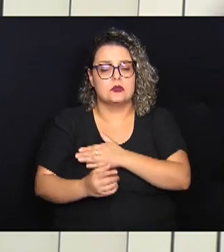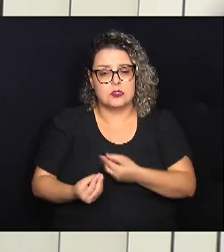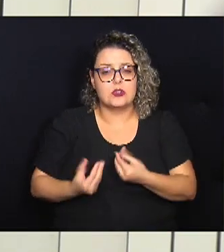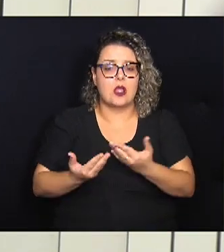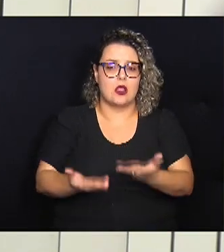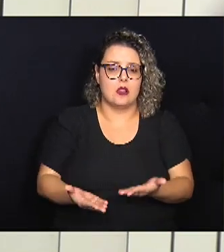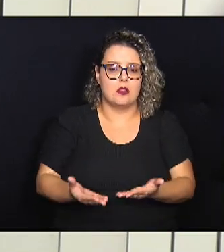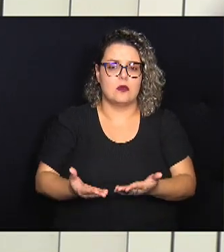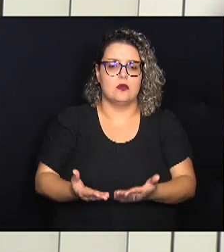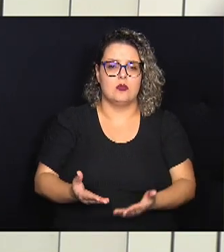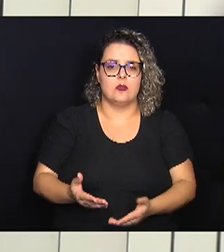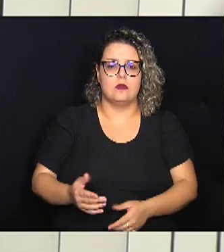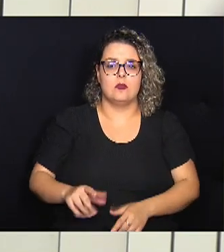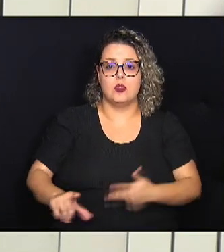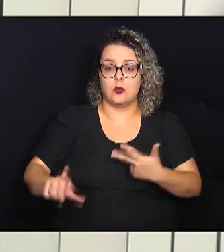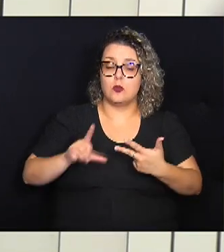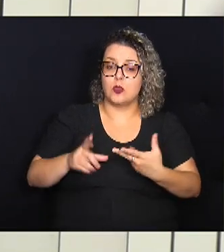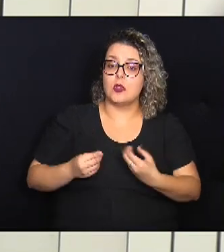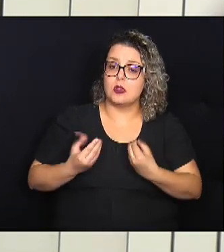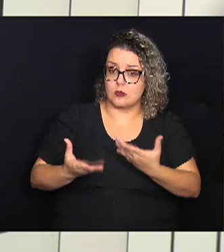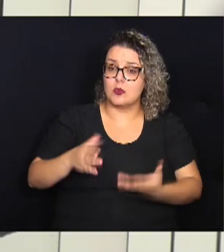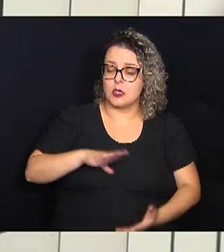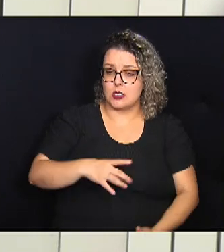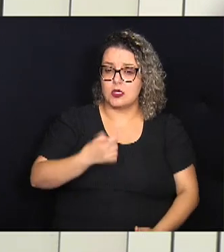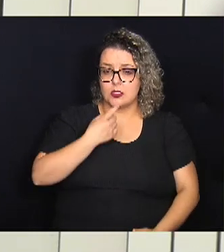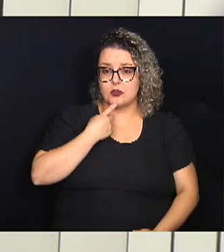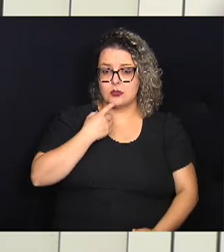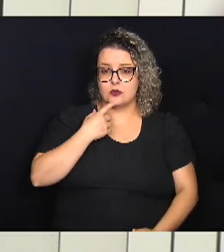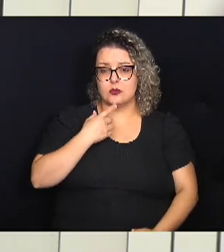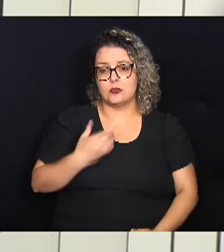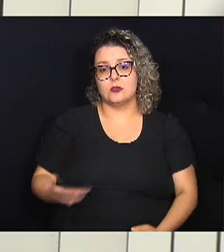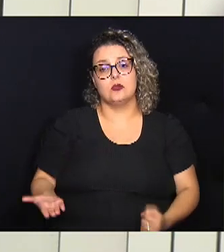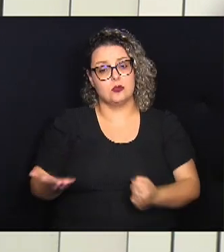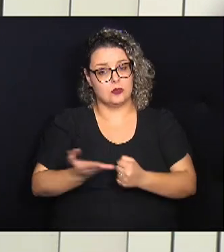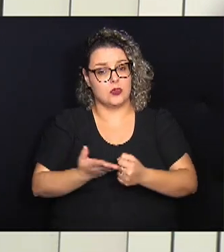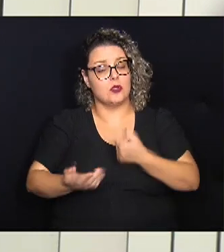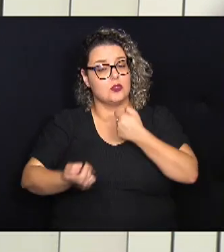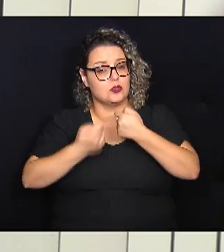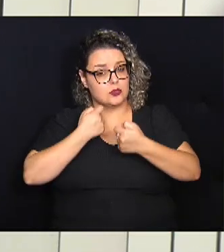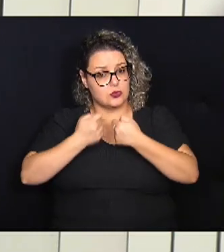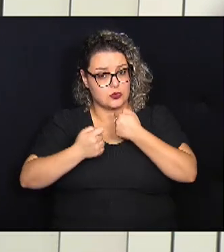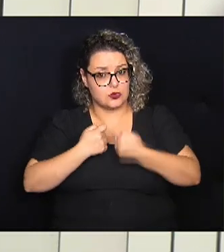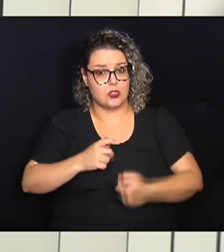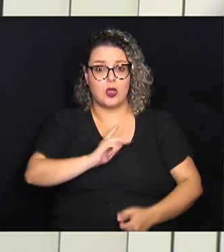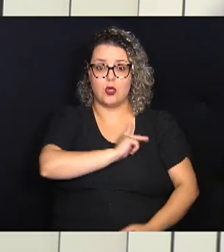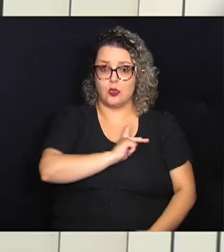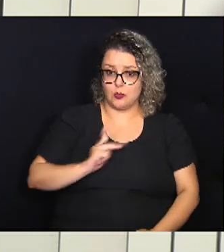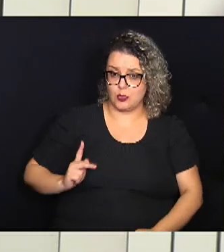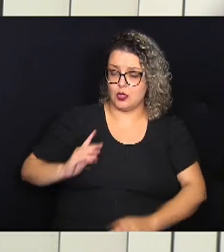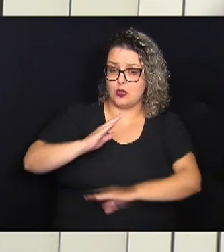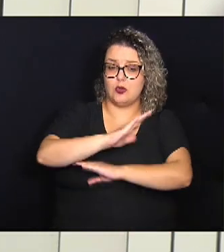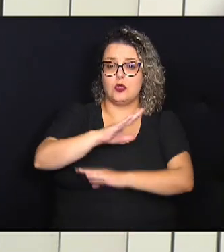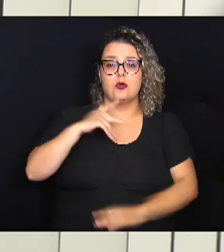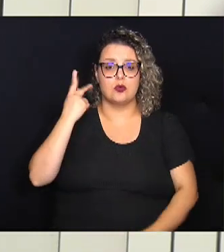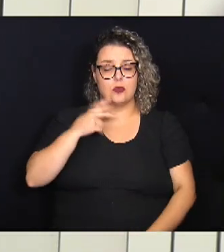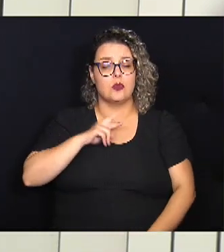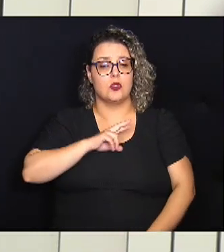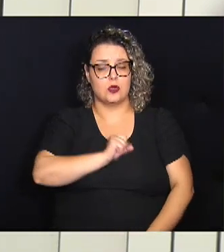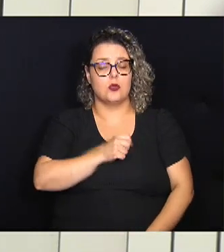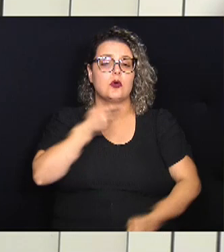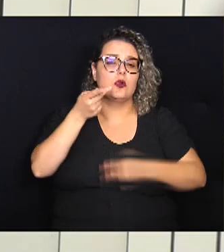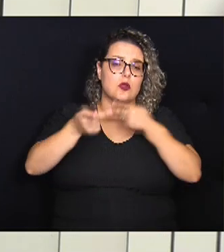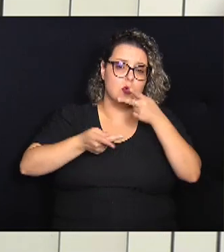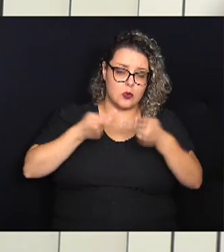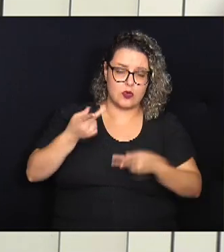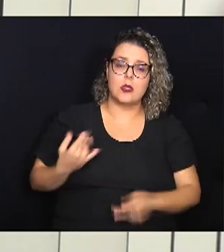oferecidos pelo Legislativo aqui de Campinas. E durante o intervalo regimental, o presidente da Câmara, o vereador Luiz Rossini, falou